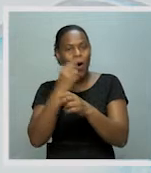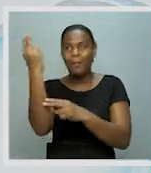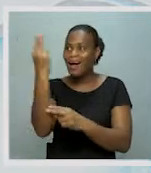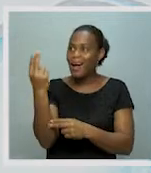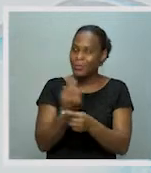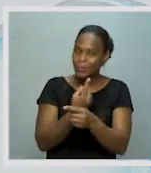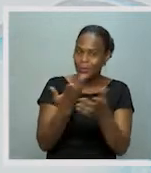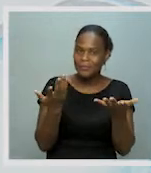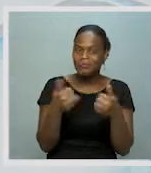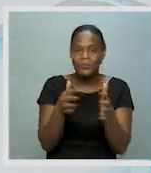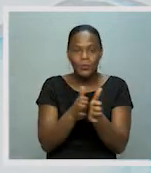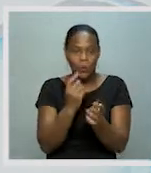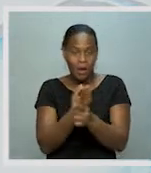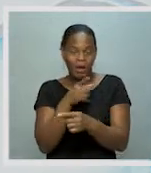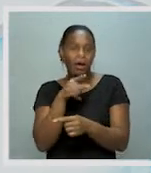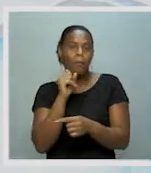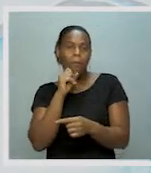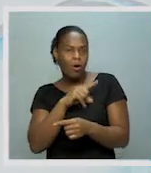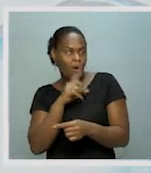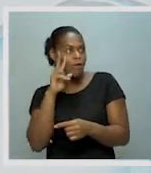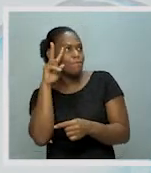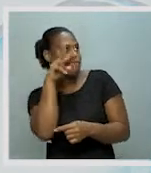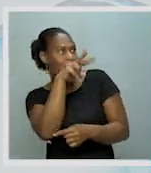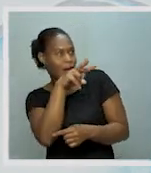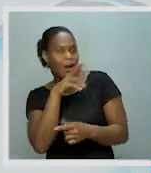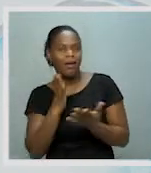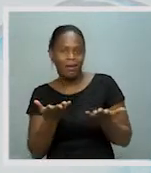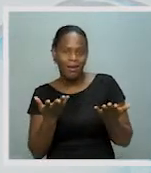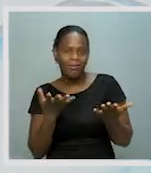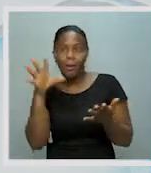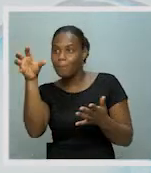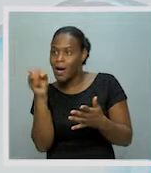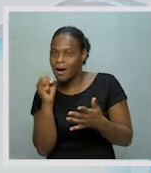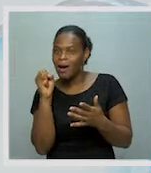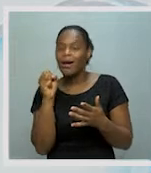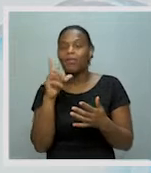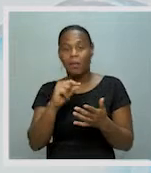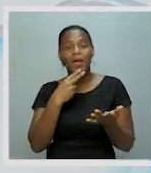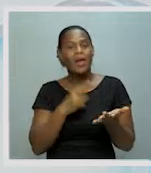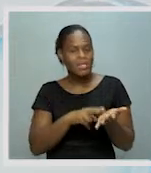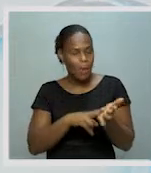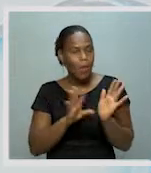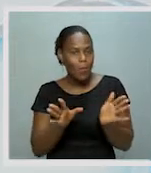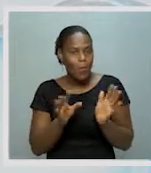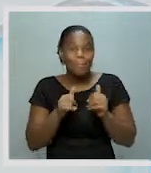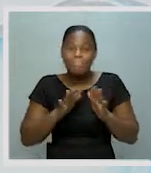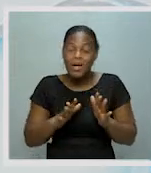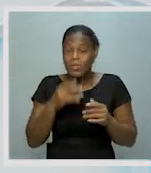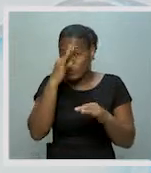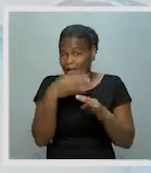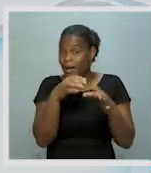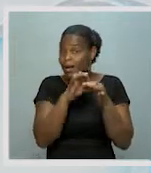arte. Tudo isto é captável mediante os nossos sentidos e também a razão. No entanto, o